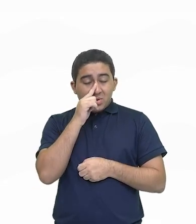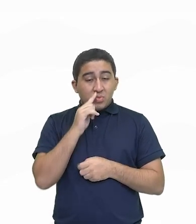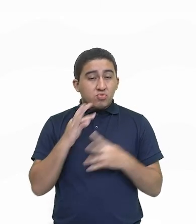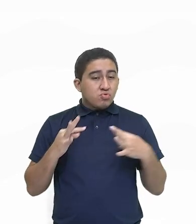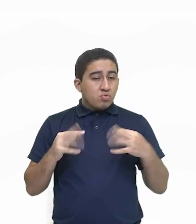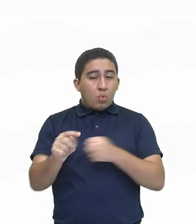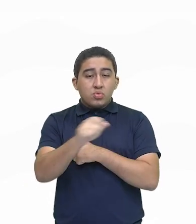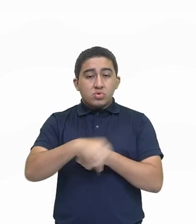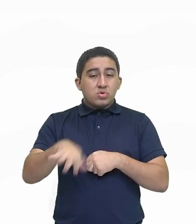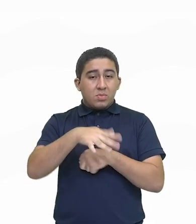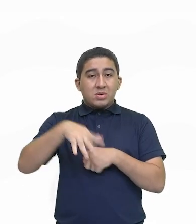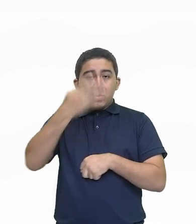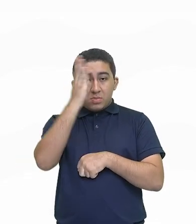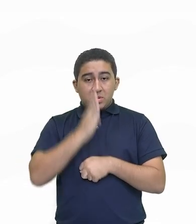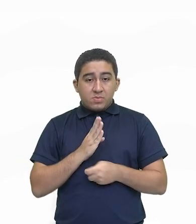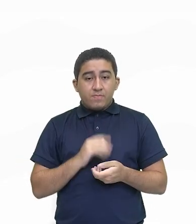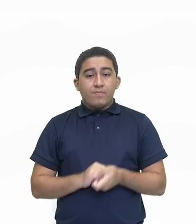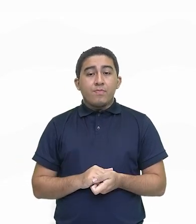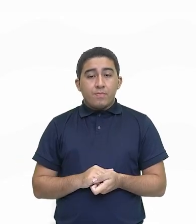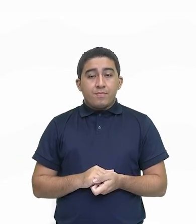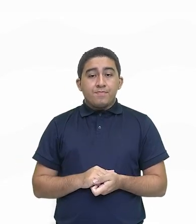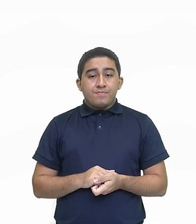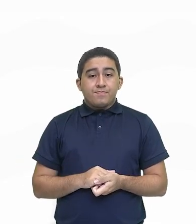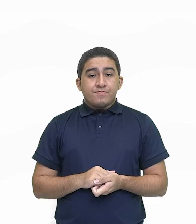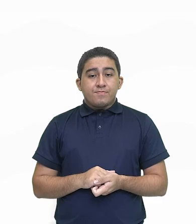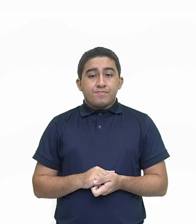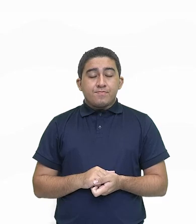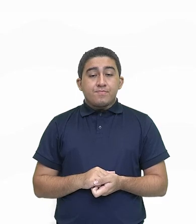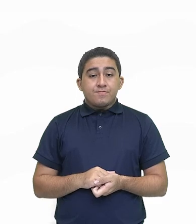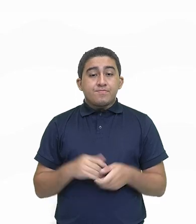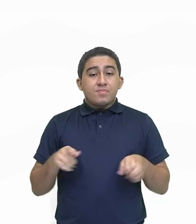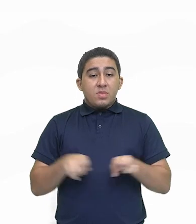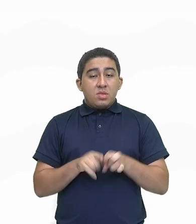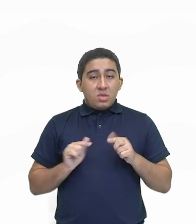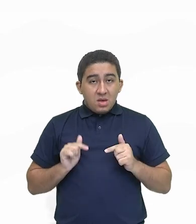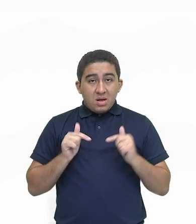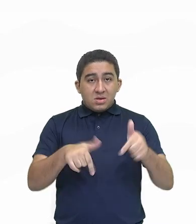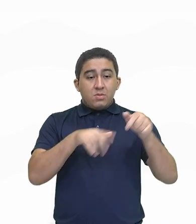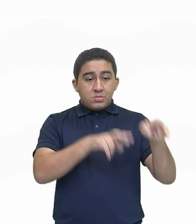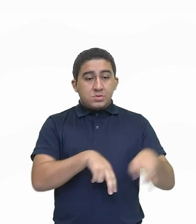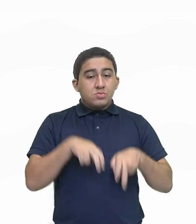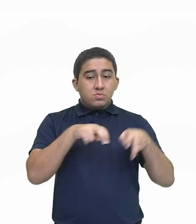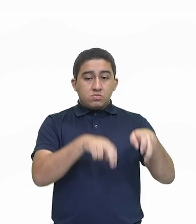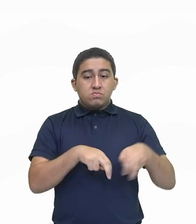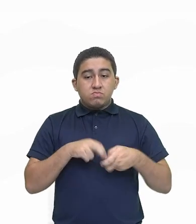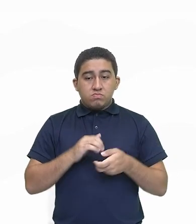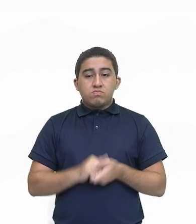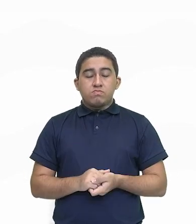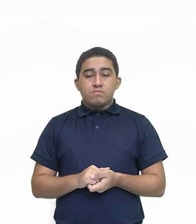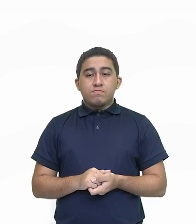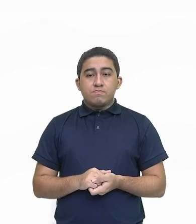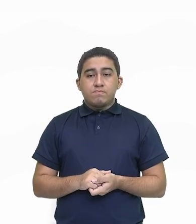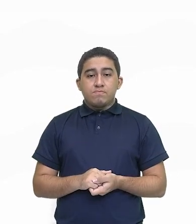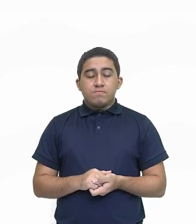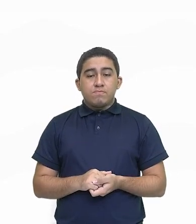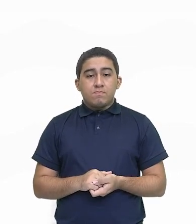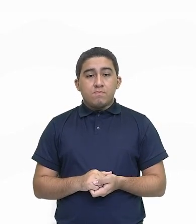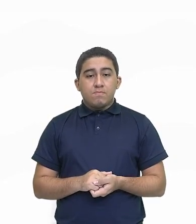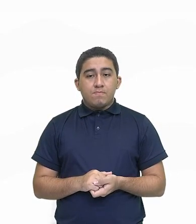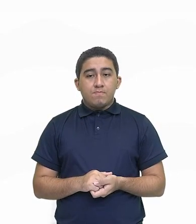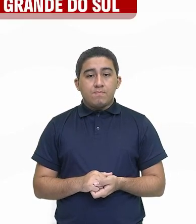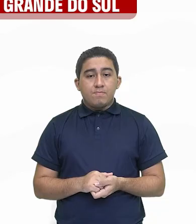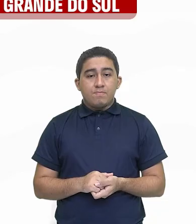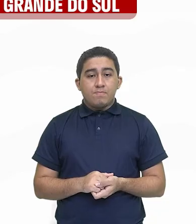uma ameaça, queimadas, né, e atividades agropecuárias. E temos o